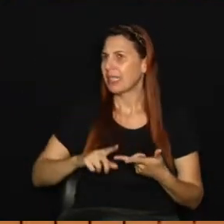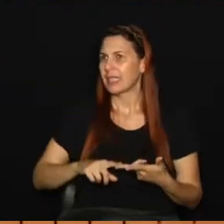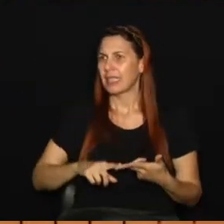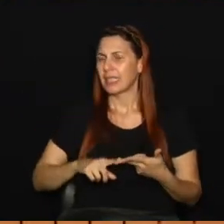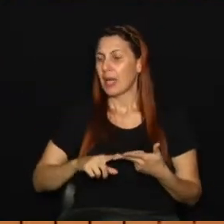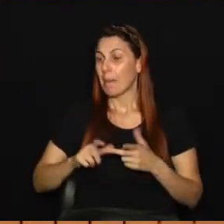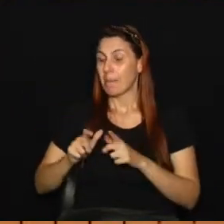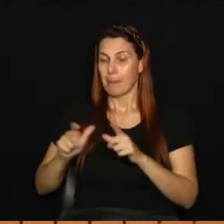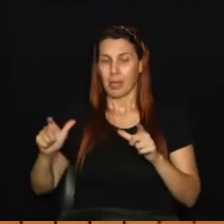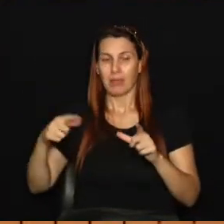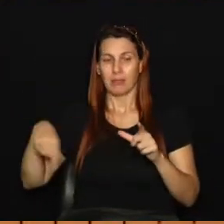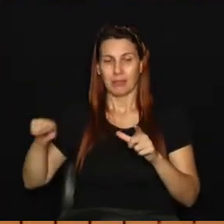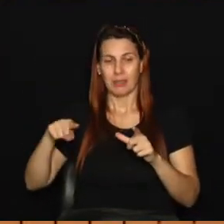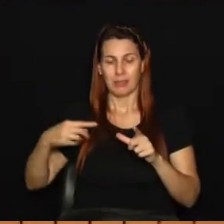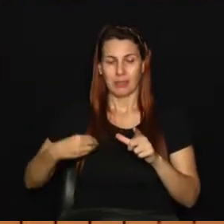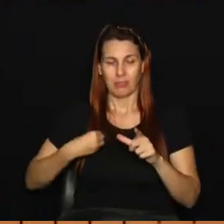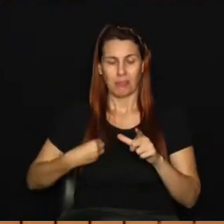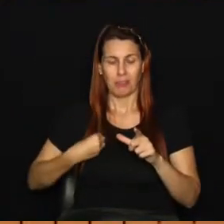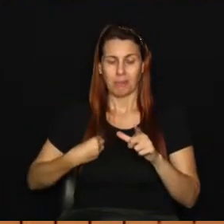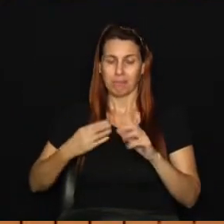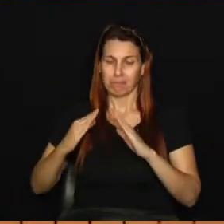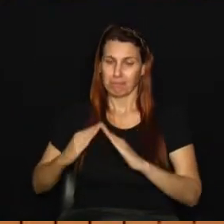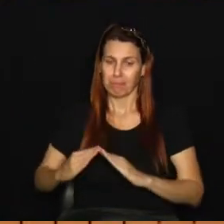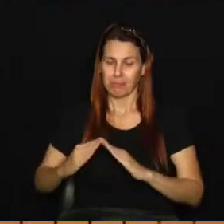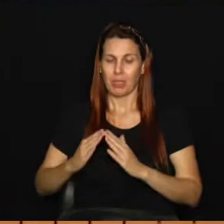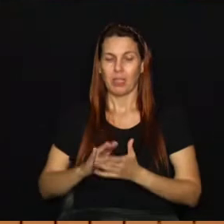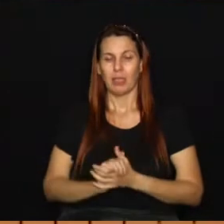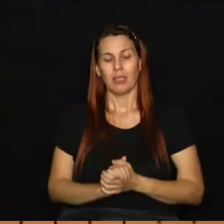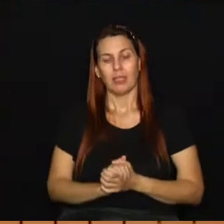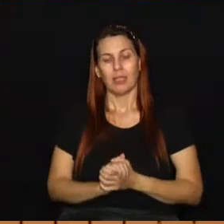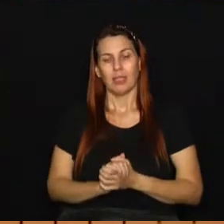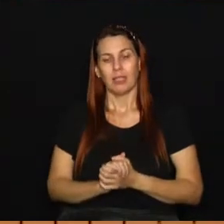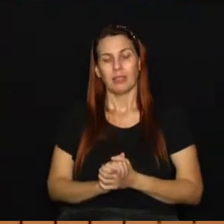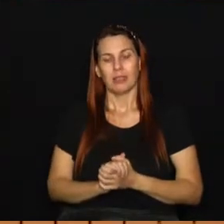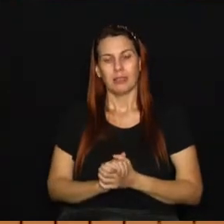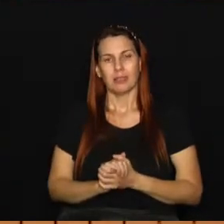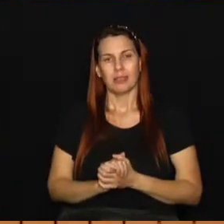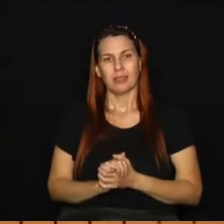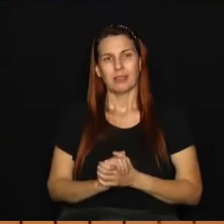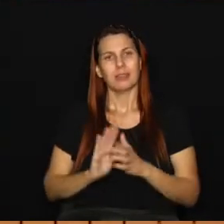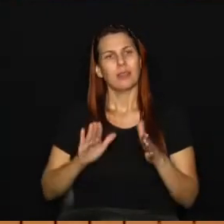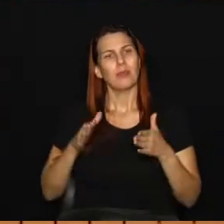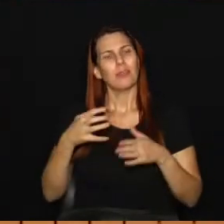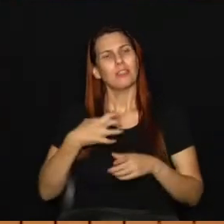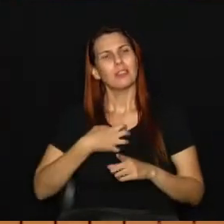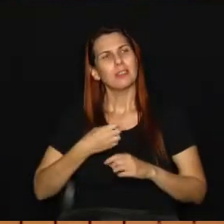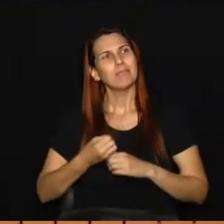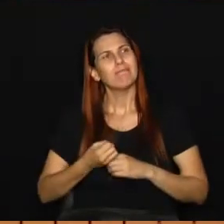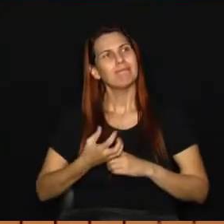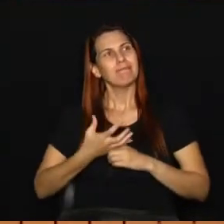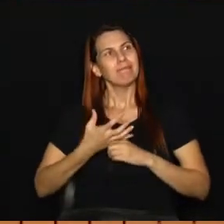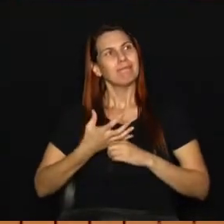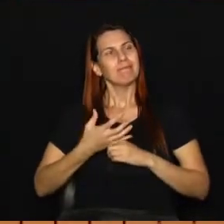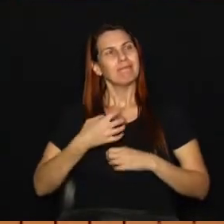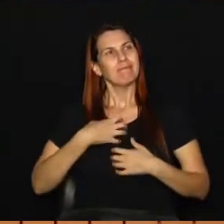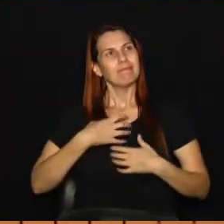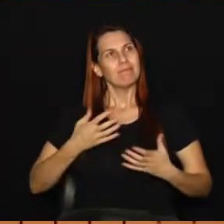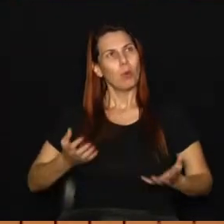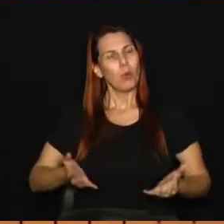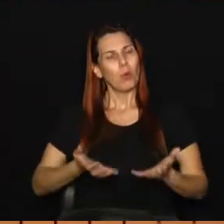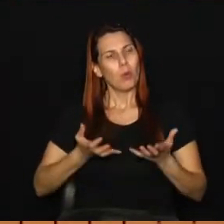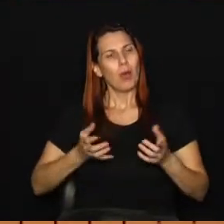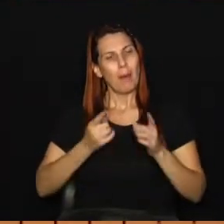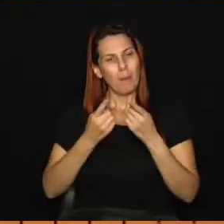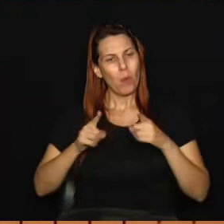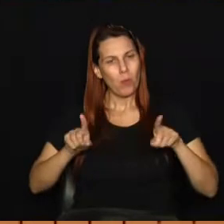a grande maioria dos que lá moram, né? Então, isso inspirou também uma música